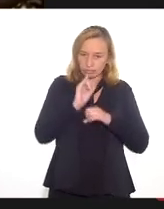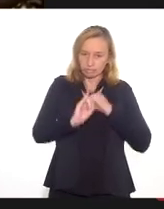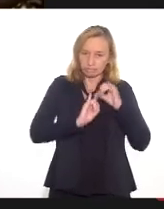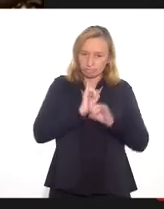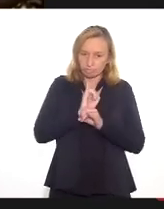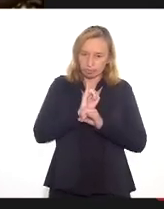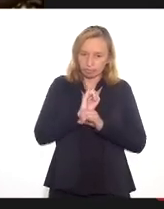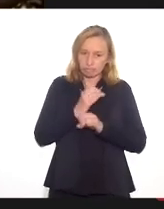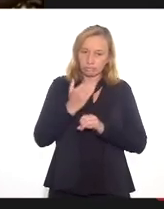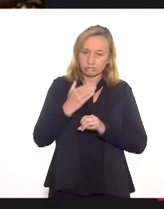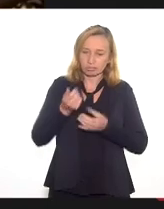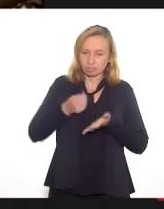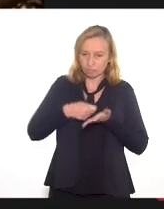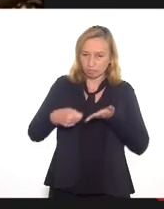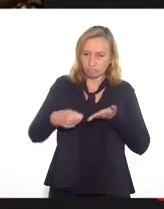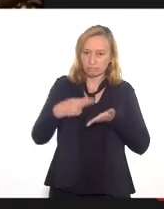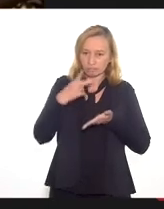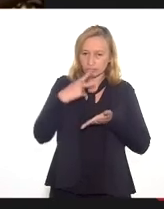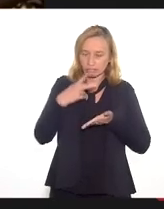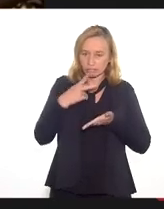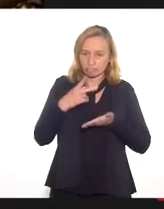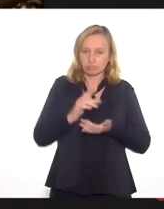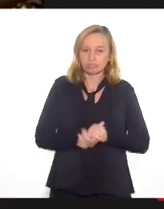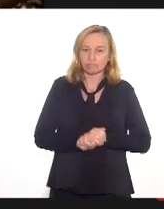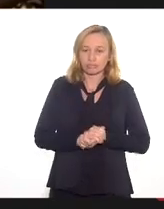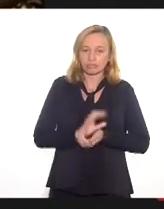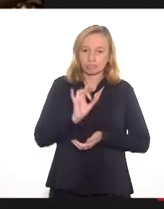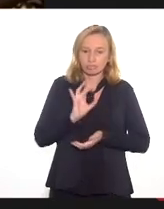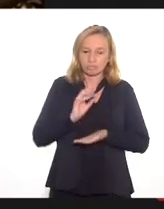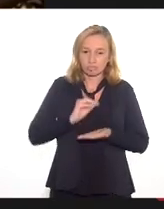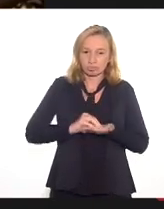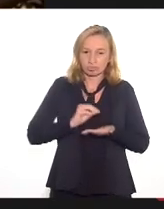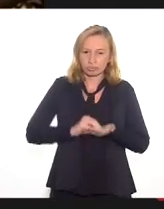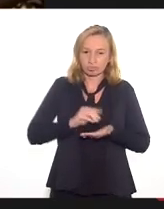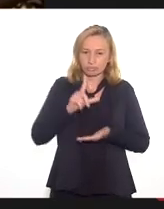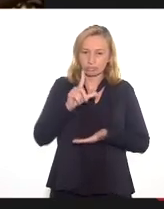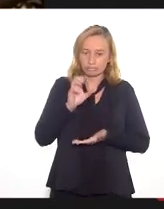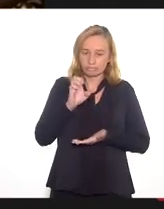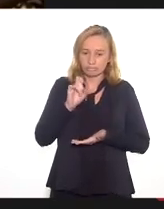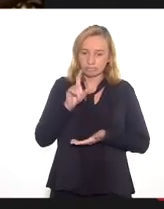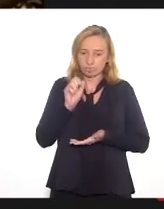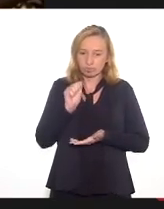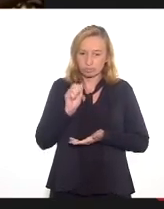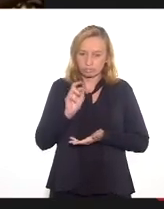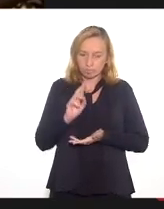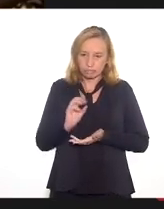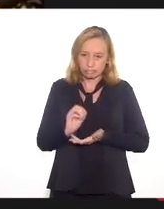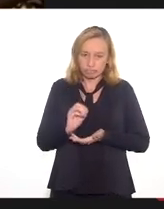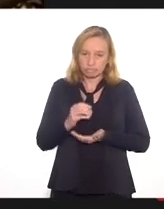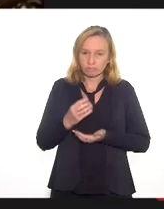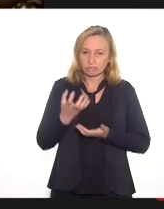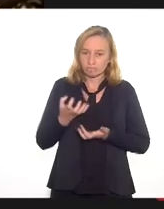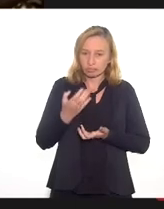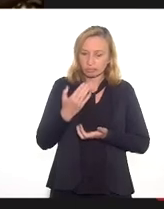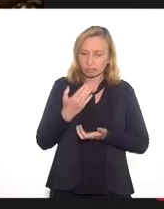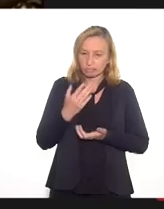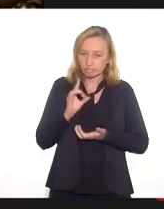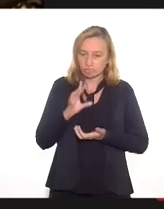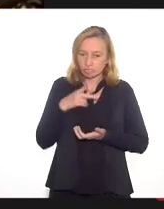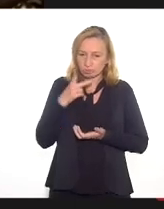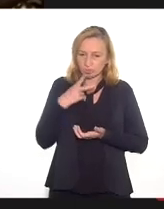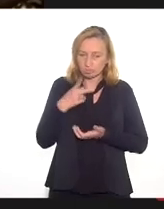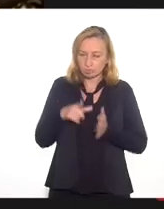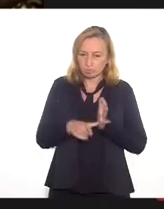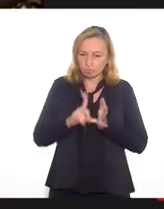então ela estava inscrita para falar agora só falta o Leandro então eu queria só pontuar antes da